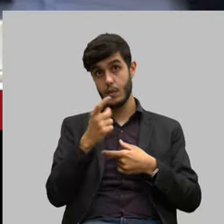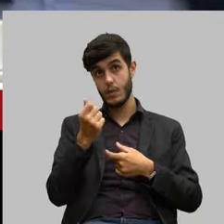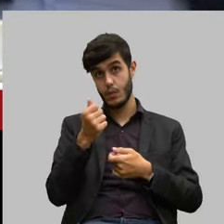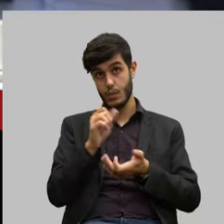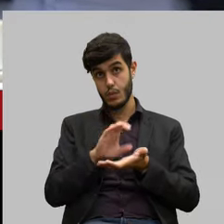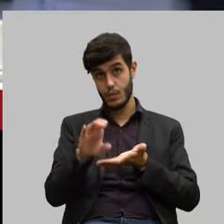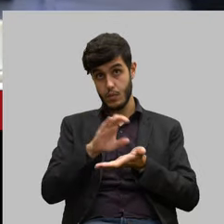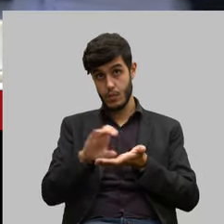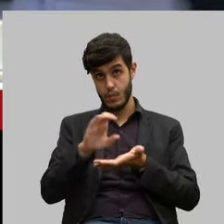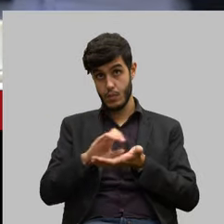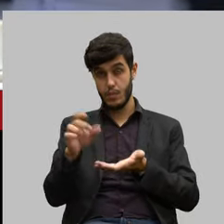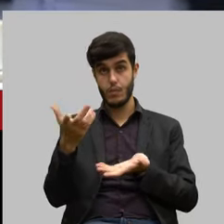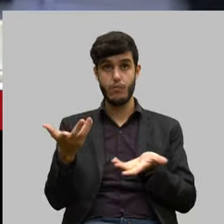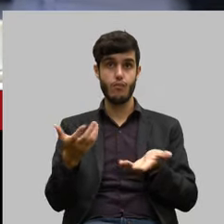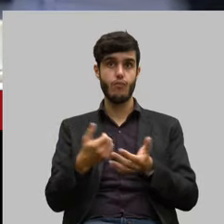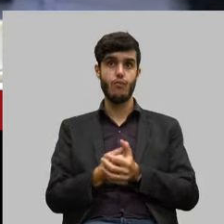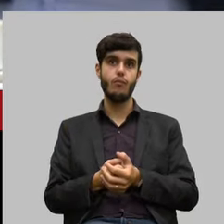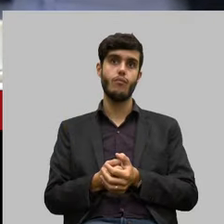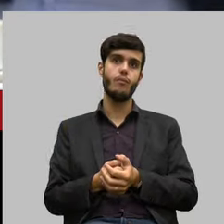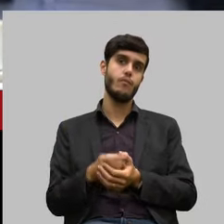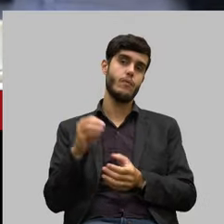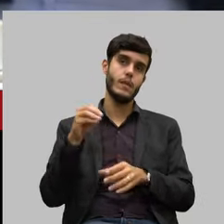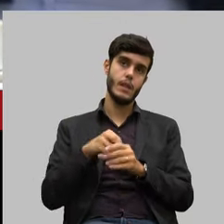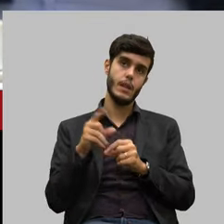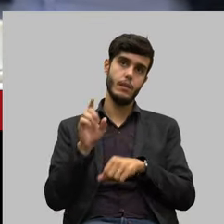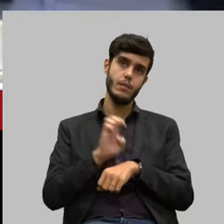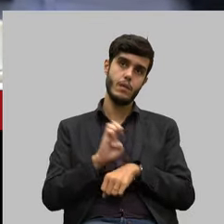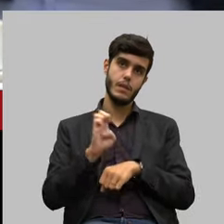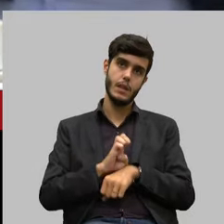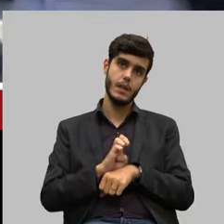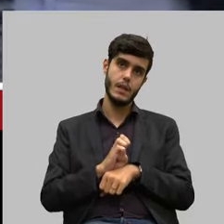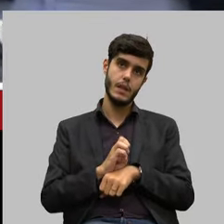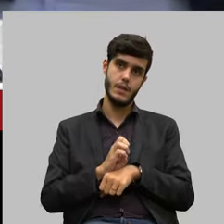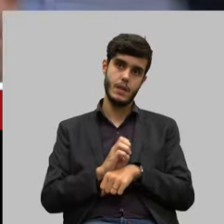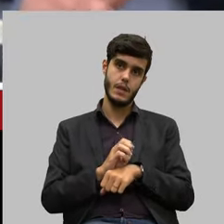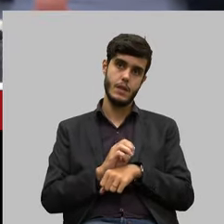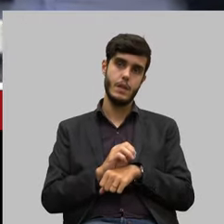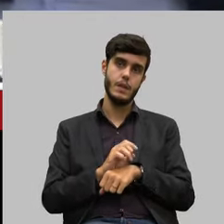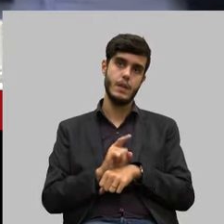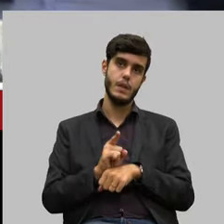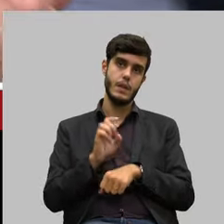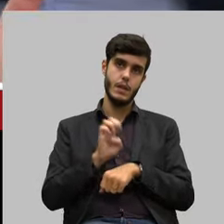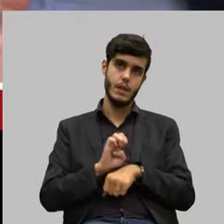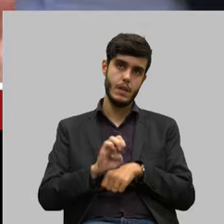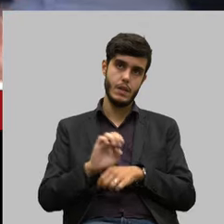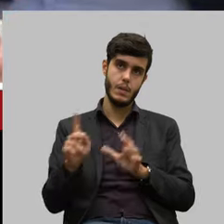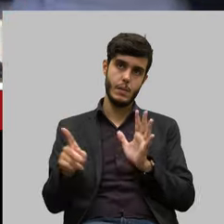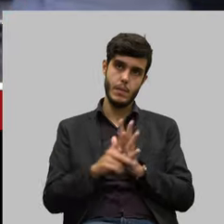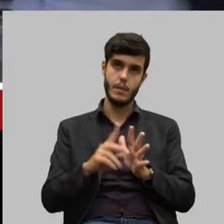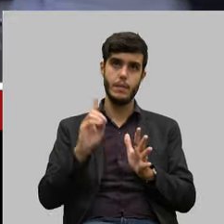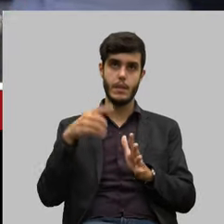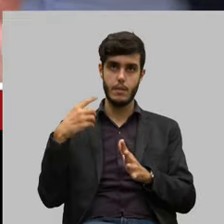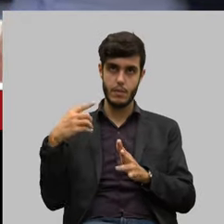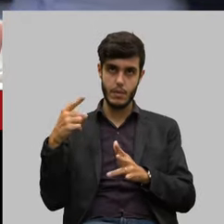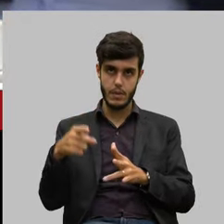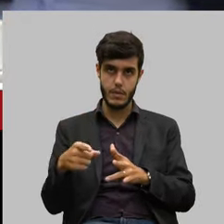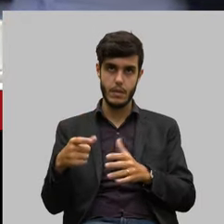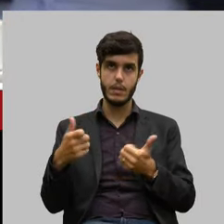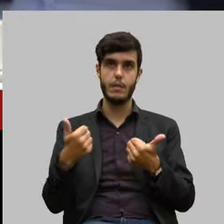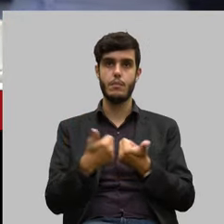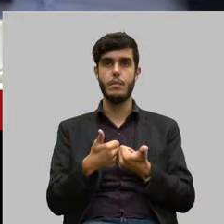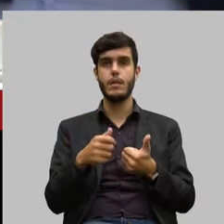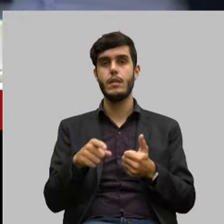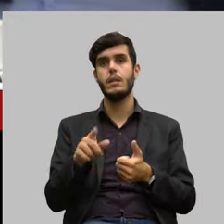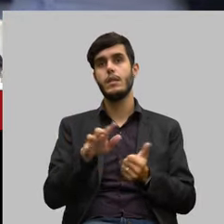salário com n com dentro do Estado eh até com salário do próprios deputados etc com de outros